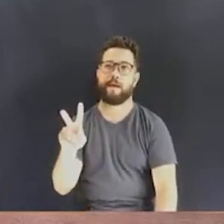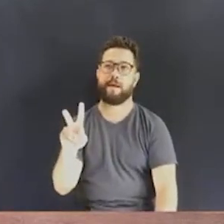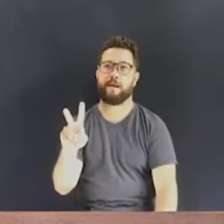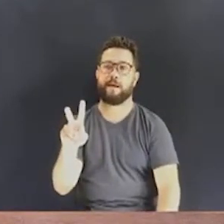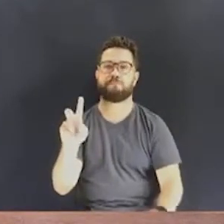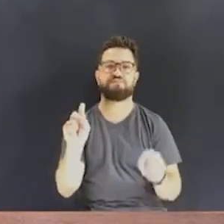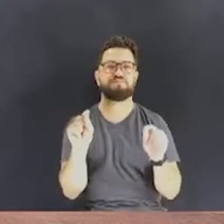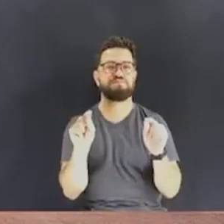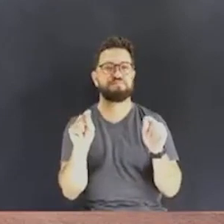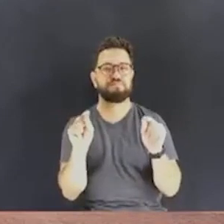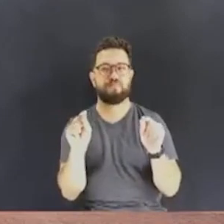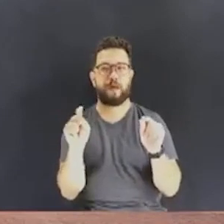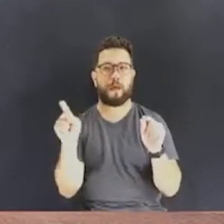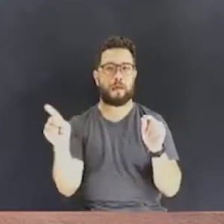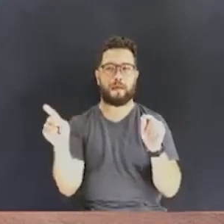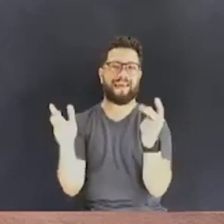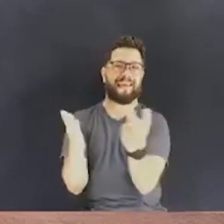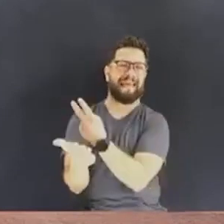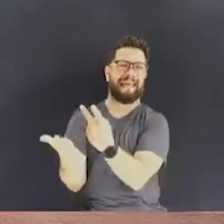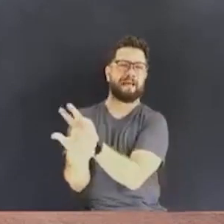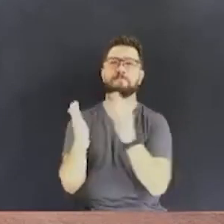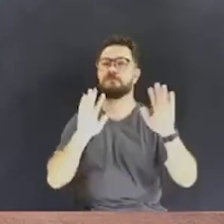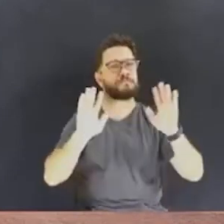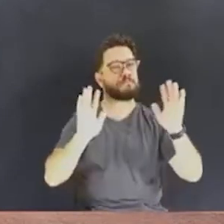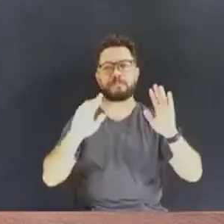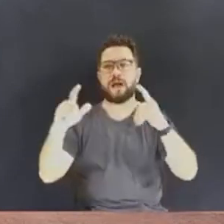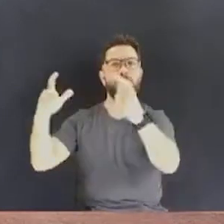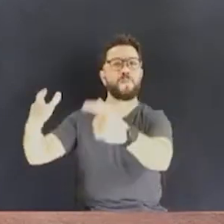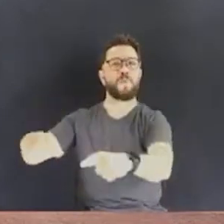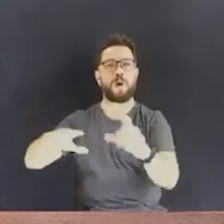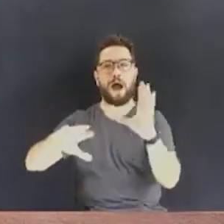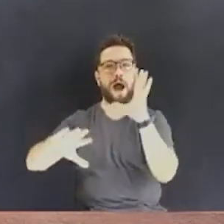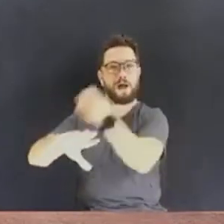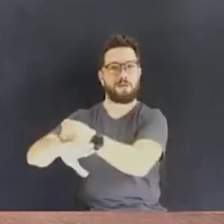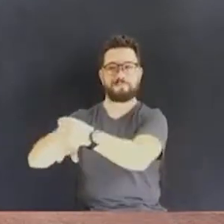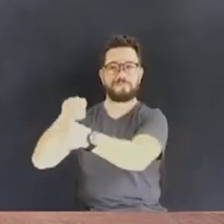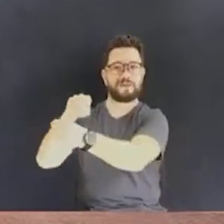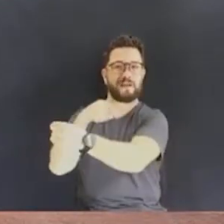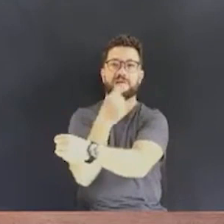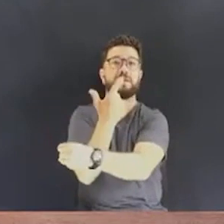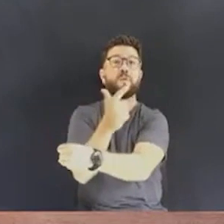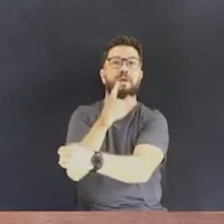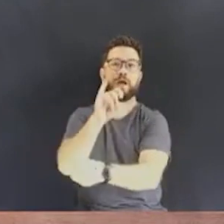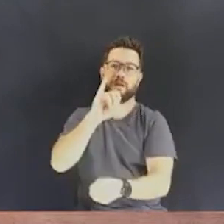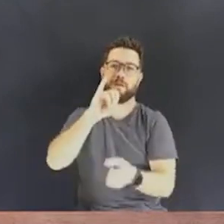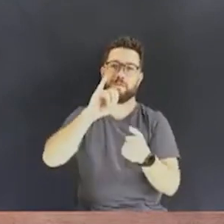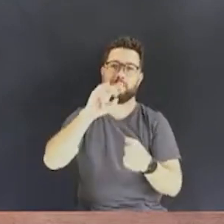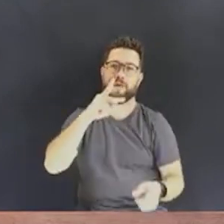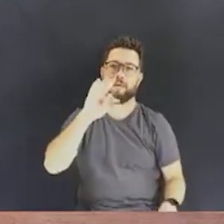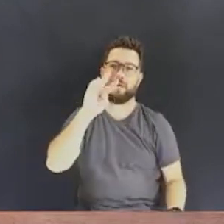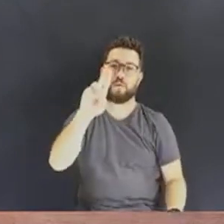de forma irregular, só estou dizendo que são ocupações que a gente não tem a ingerência do IPTU, então não tem o que eu fazer para